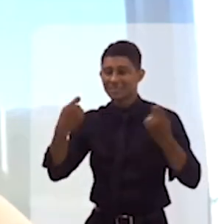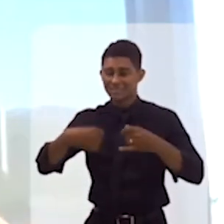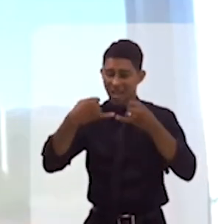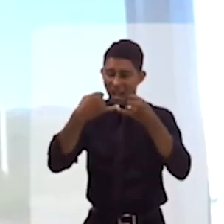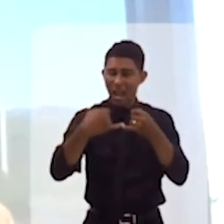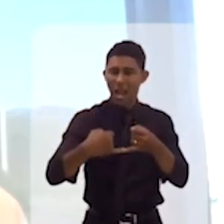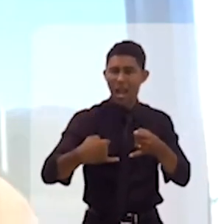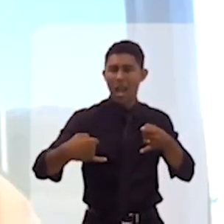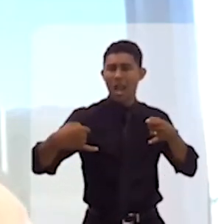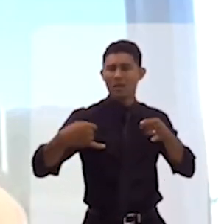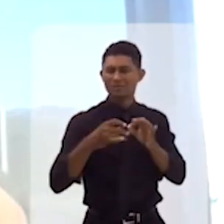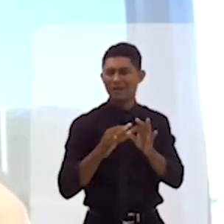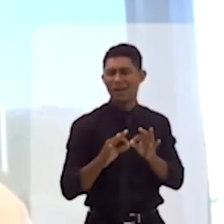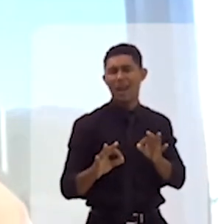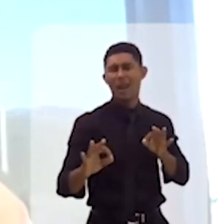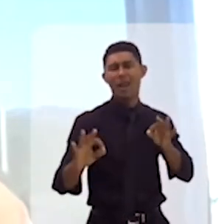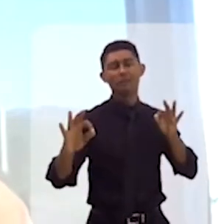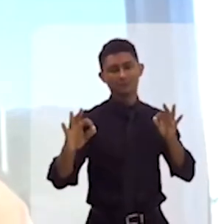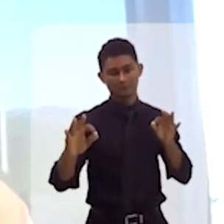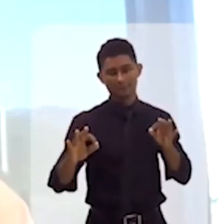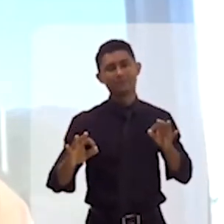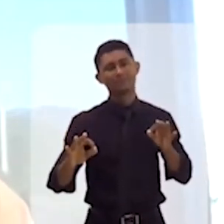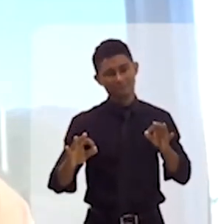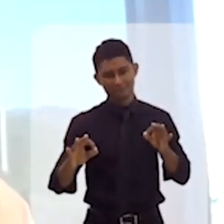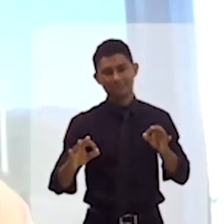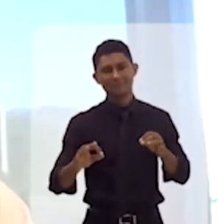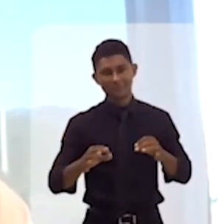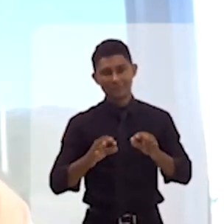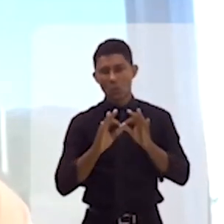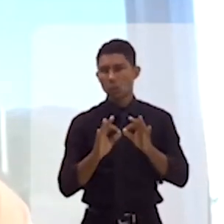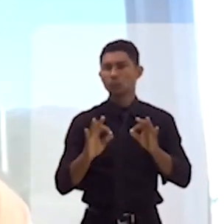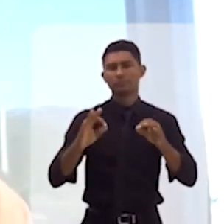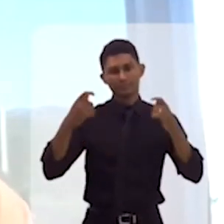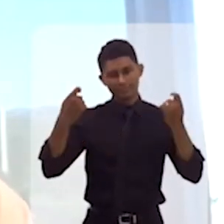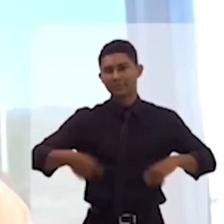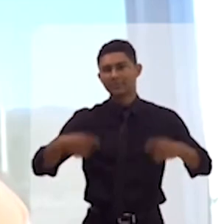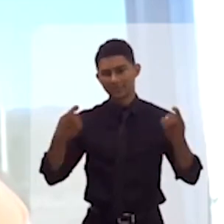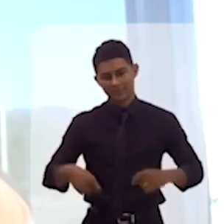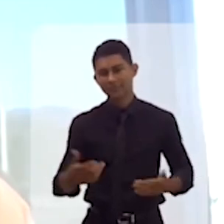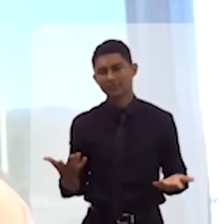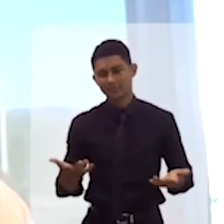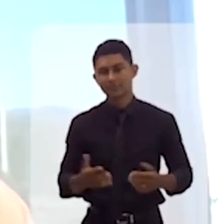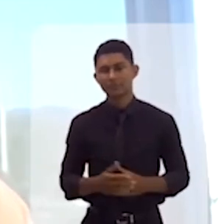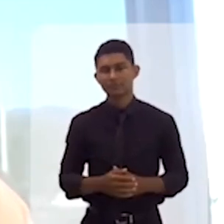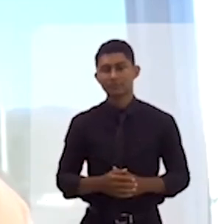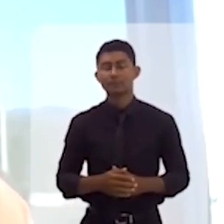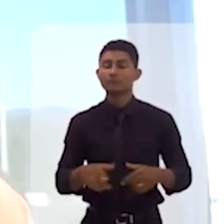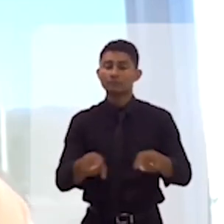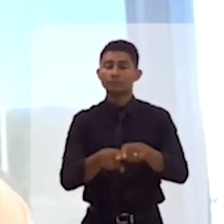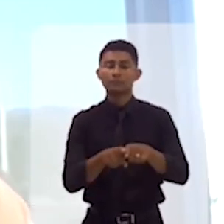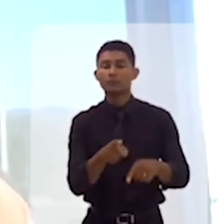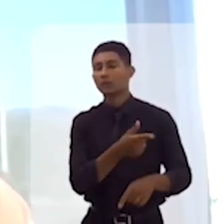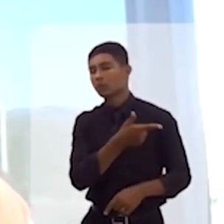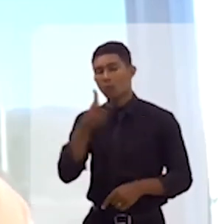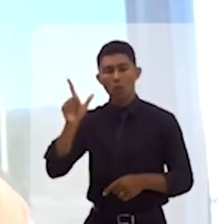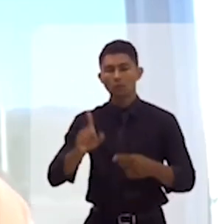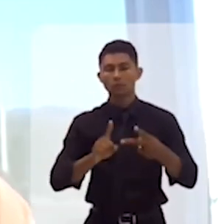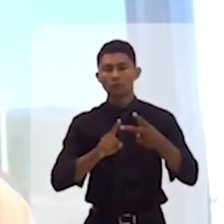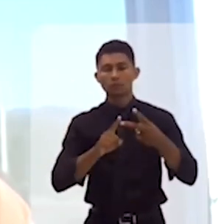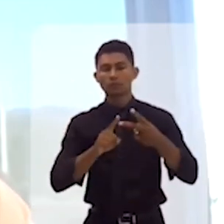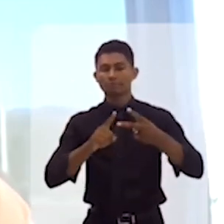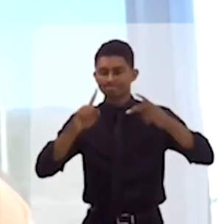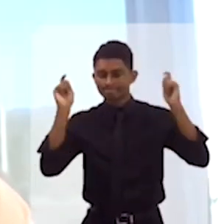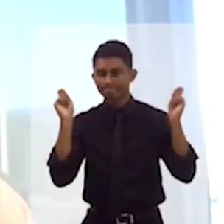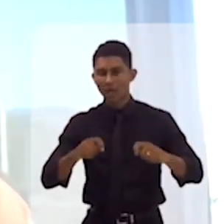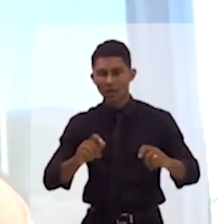bastante extensas para poder escoar aquela geração que está sendo produzida. E uma outra maneira de conseguirmos